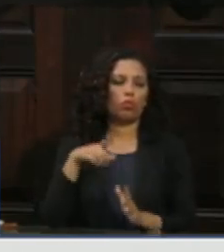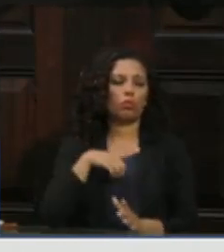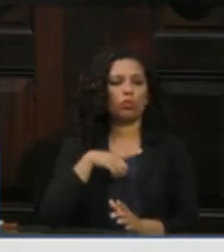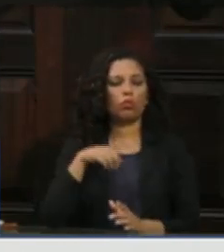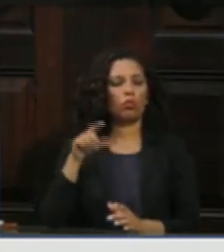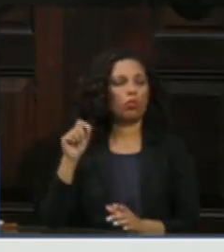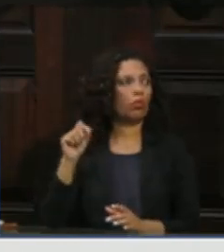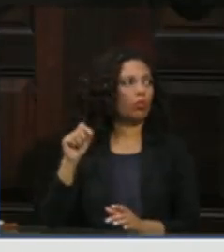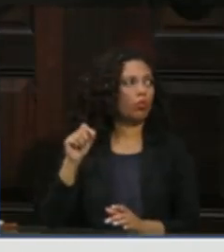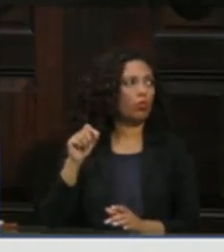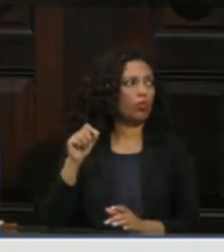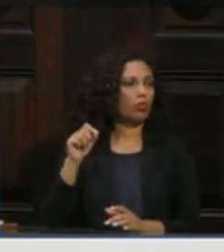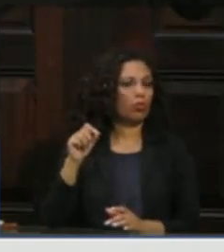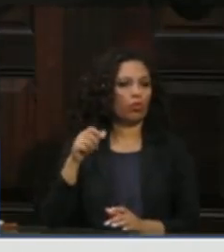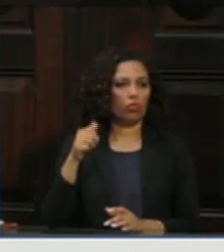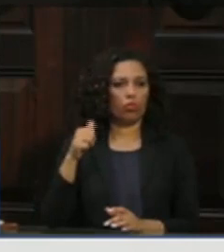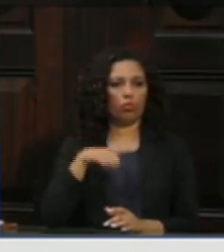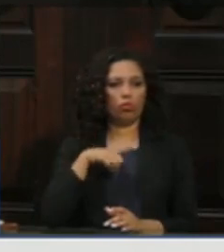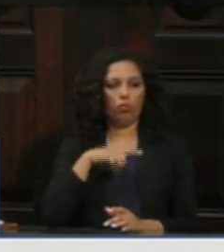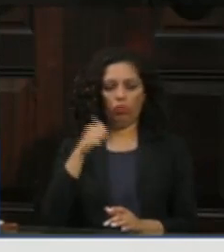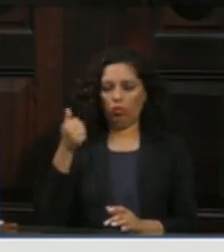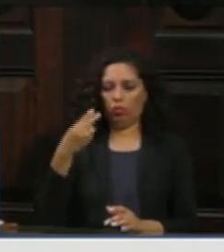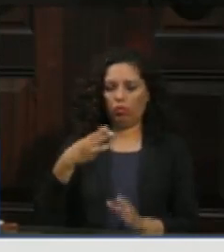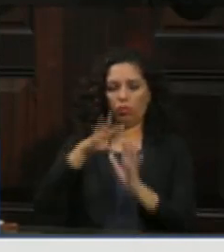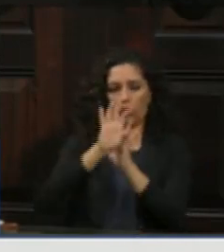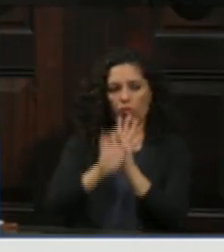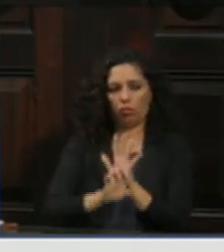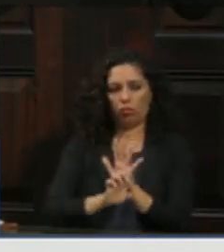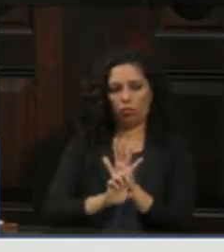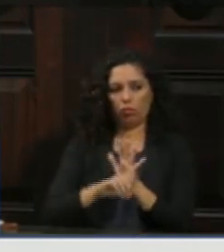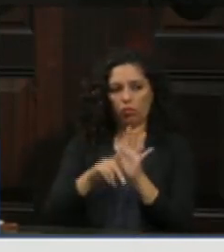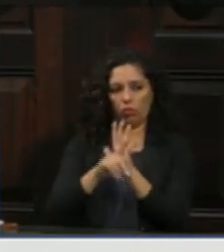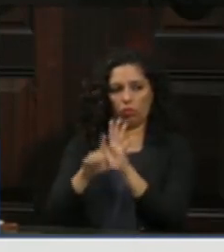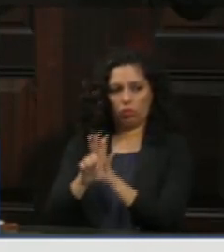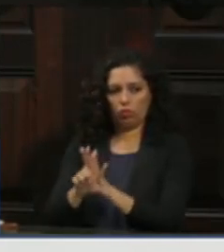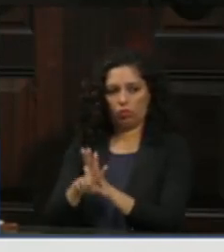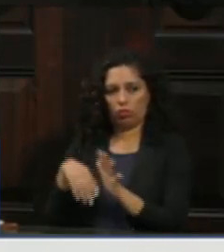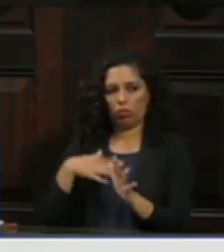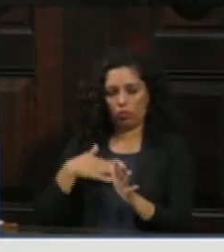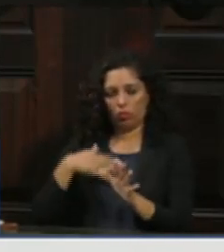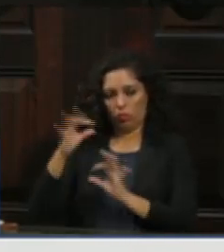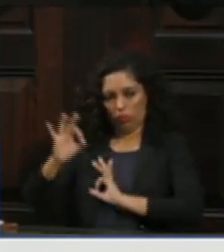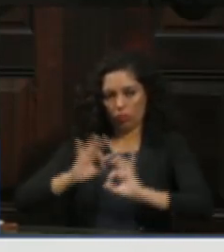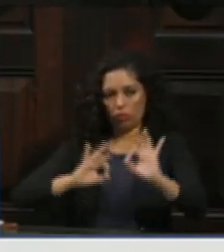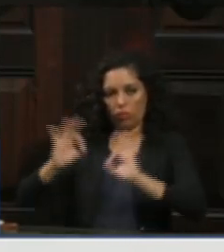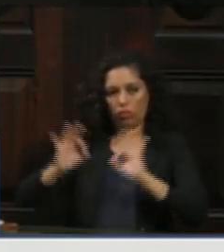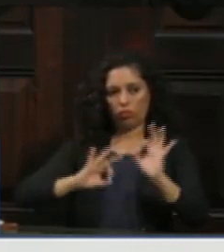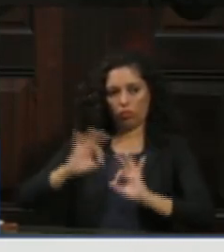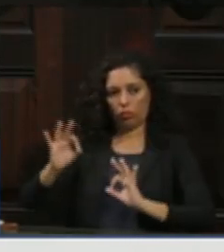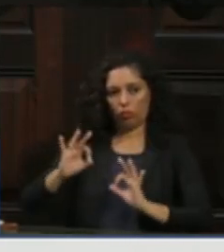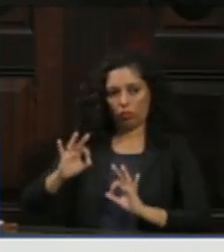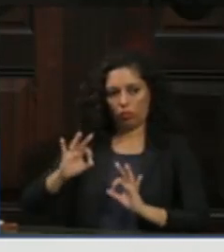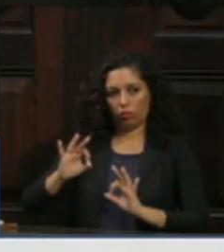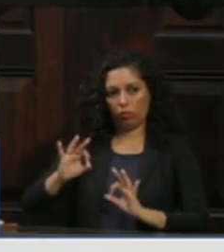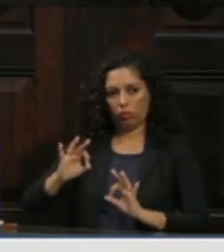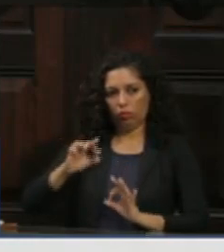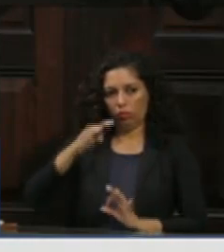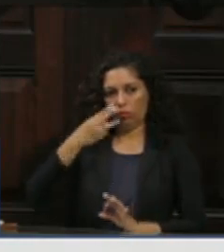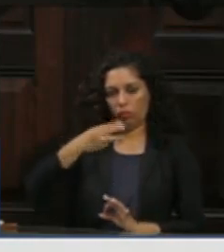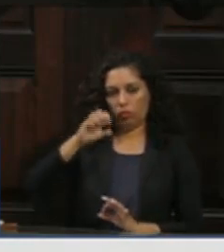que militaram pela aprovação dessa importante lei, uma vez sancionada, que institui a